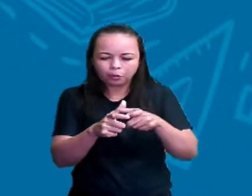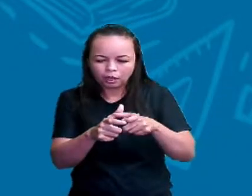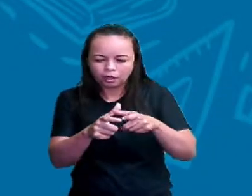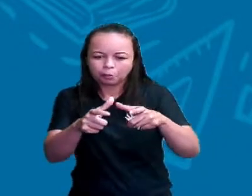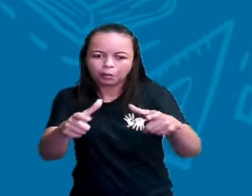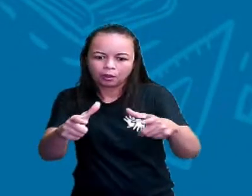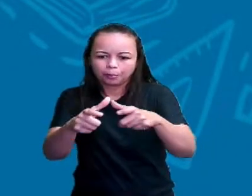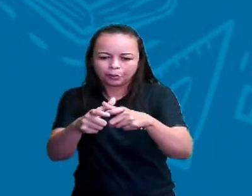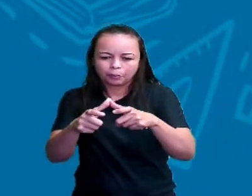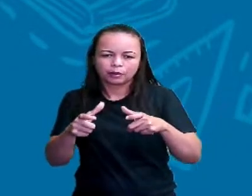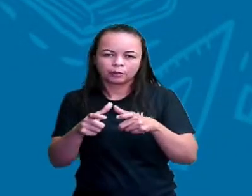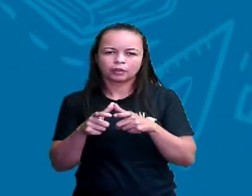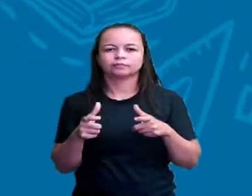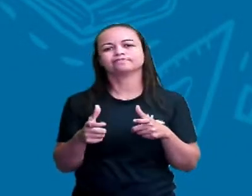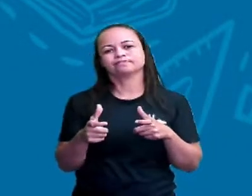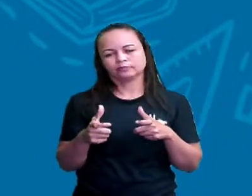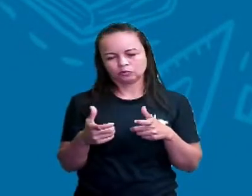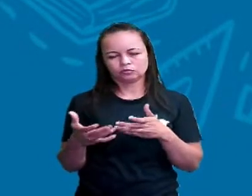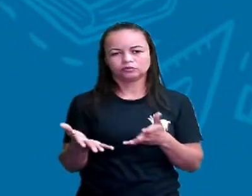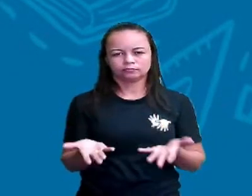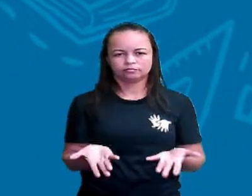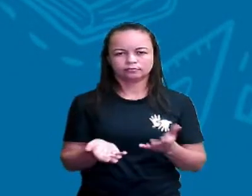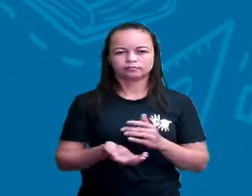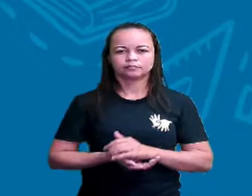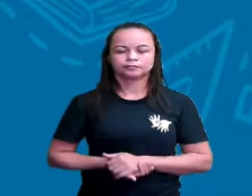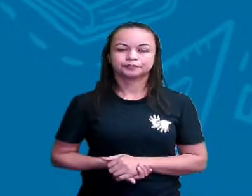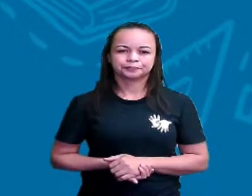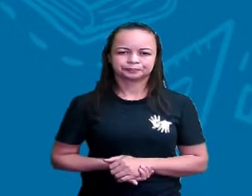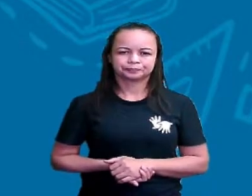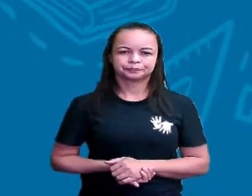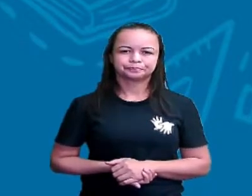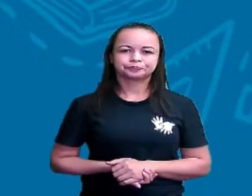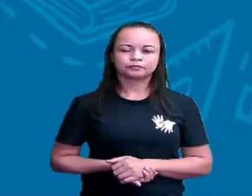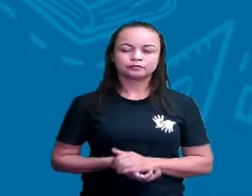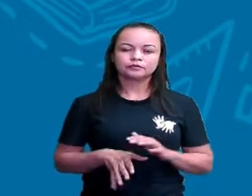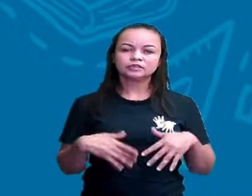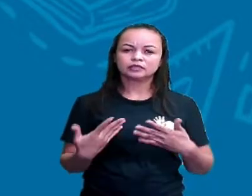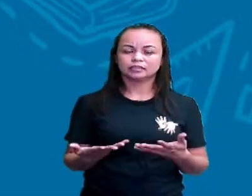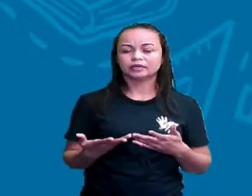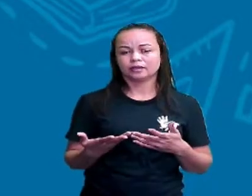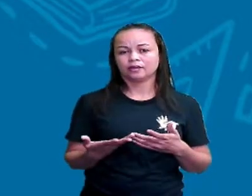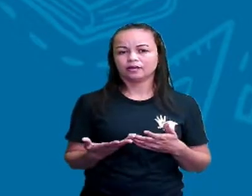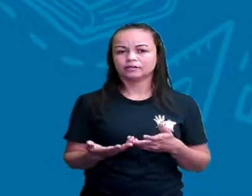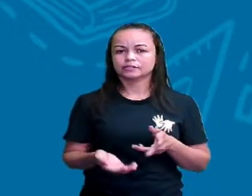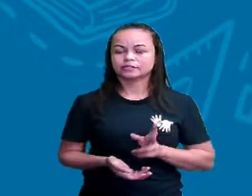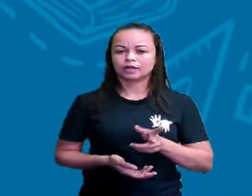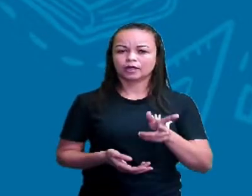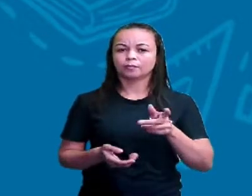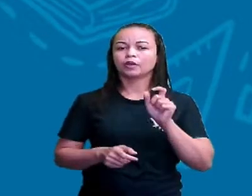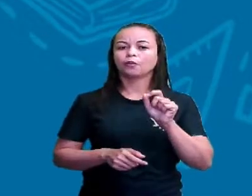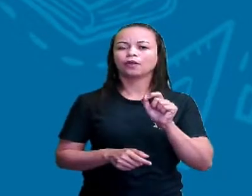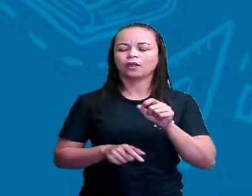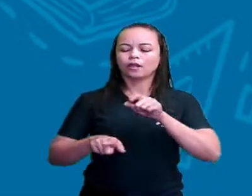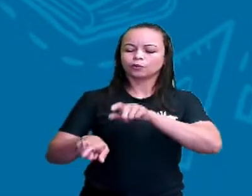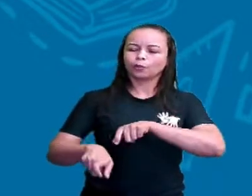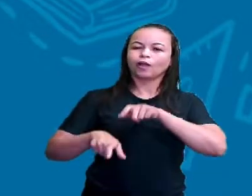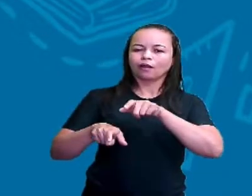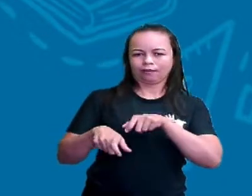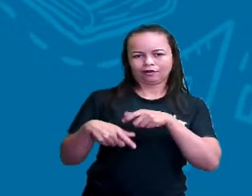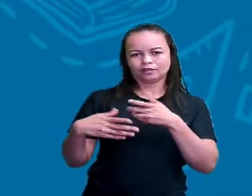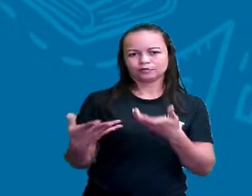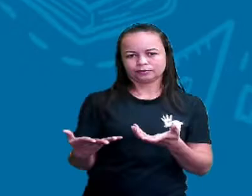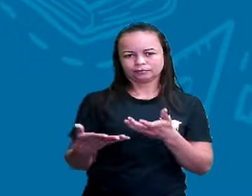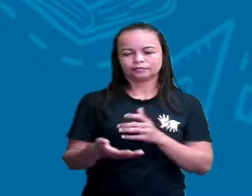está mais e onde a população está pouquinho ali, né? Que é geralmente no campo, tá? Atualmente,